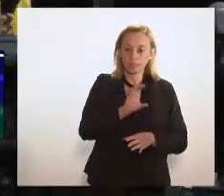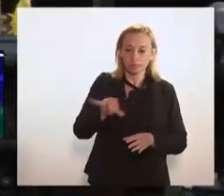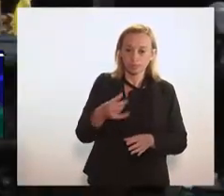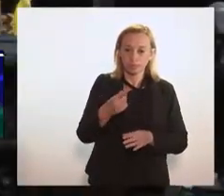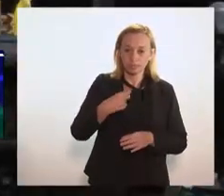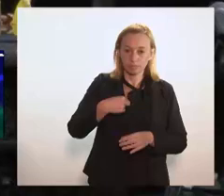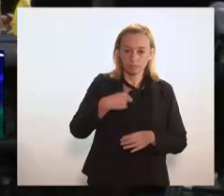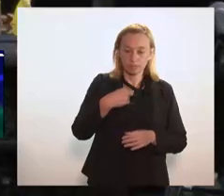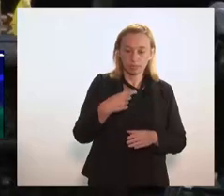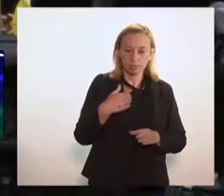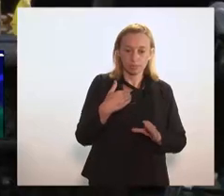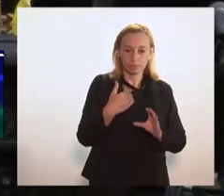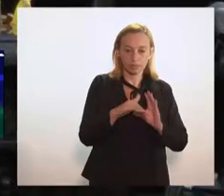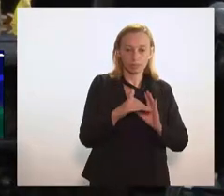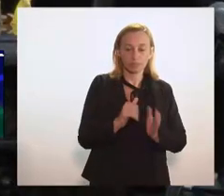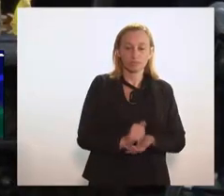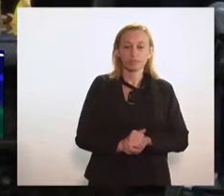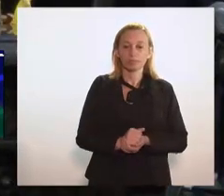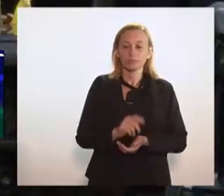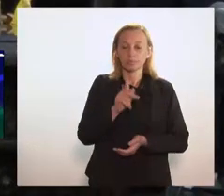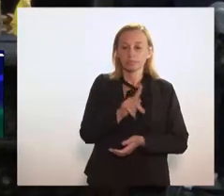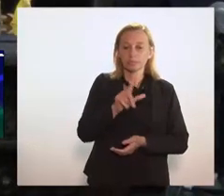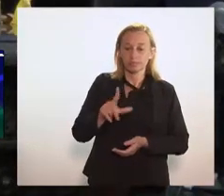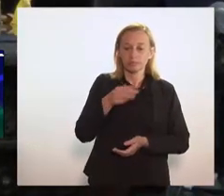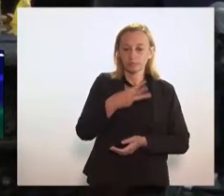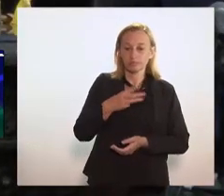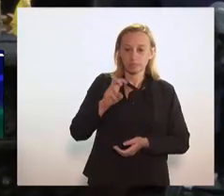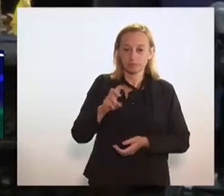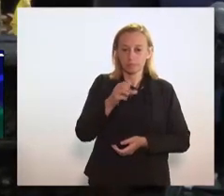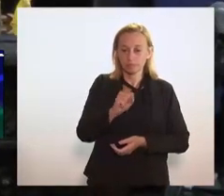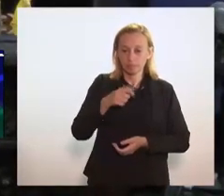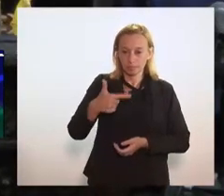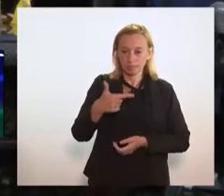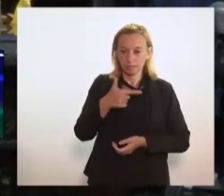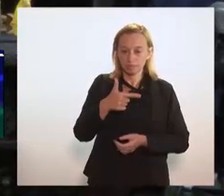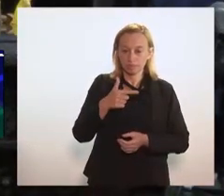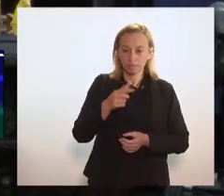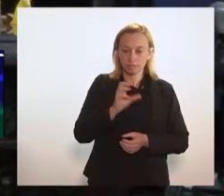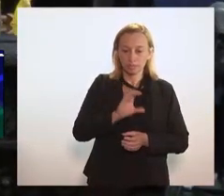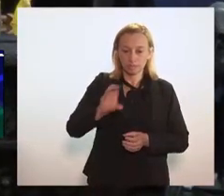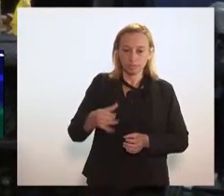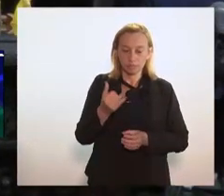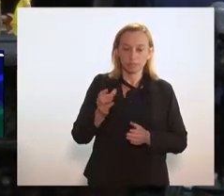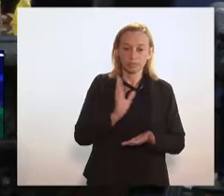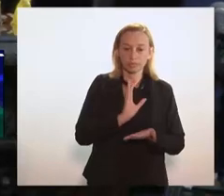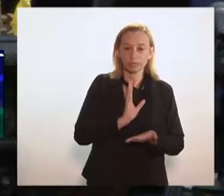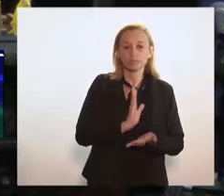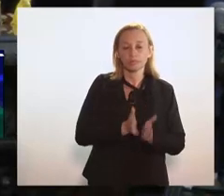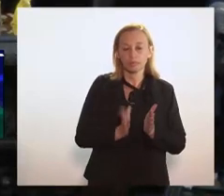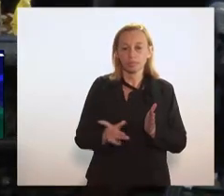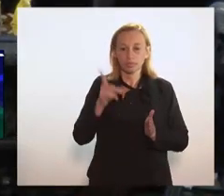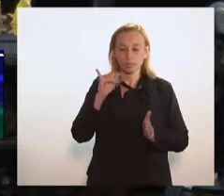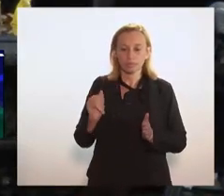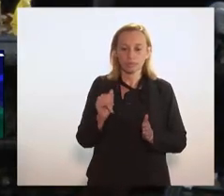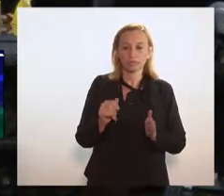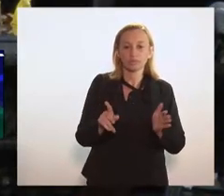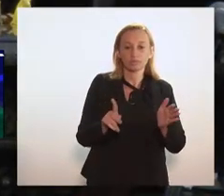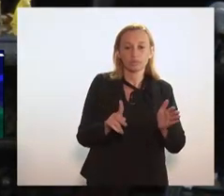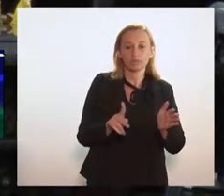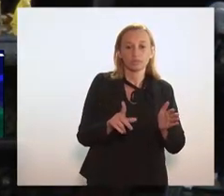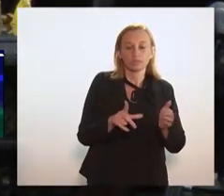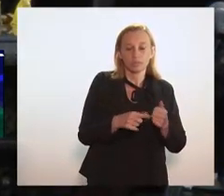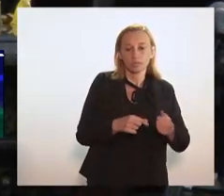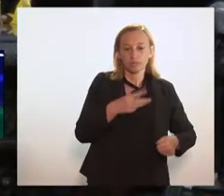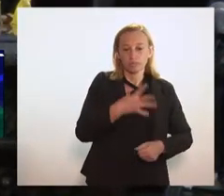Presidência, remete o PL 3582 à CCJ. Obrigado. Incluído na ordem do dia, de acordo com o parágrafo 1º do artigo 47 do Regimento Interno,